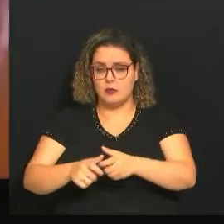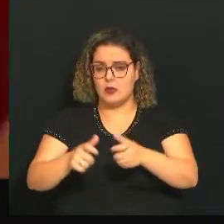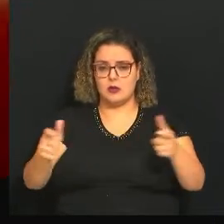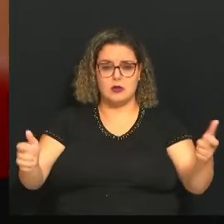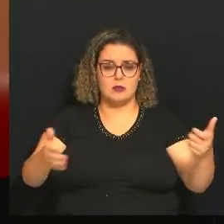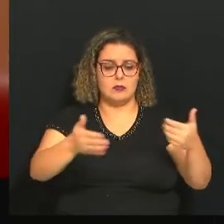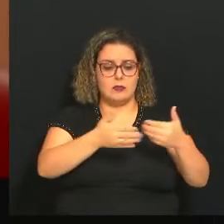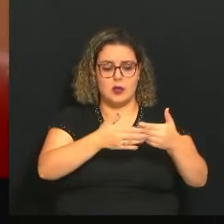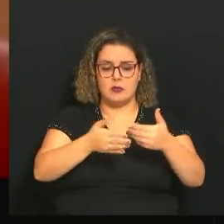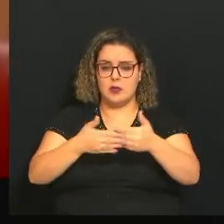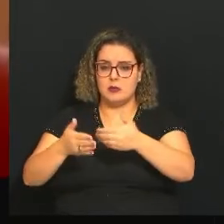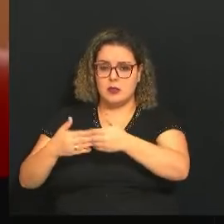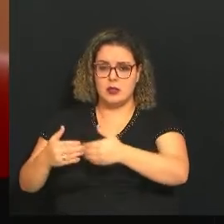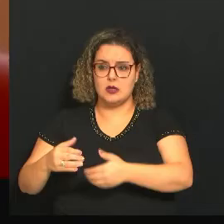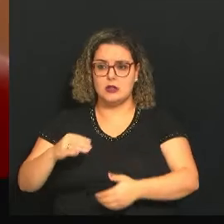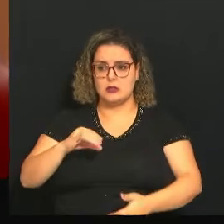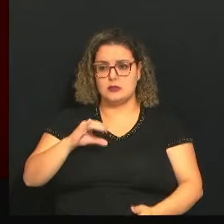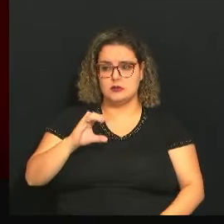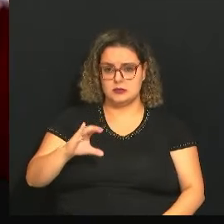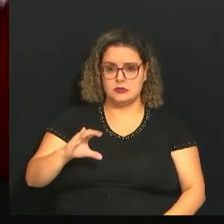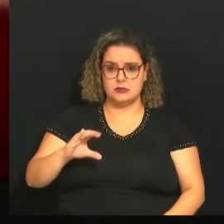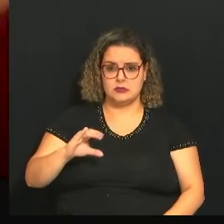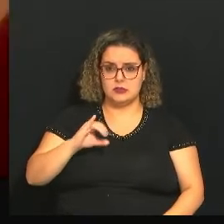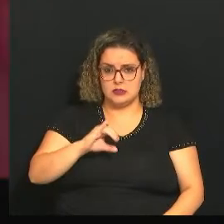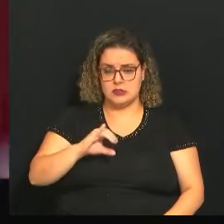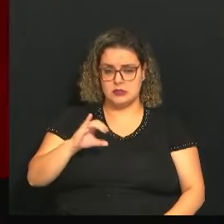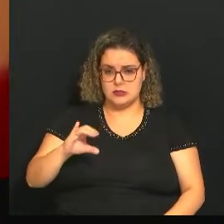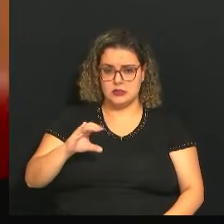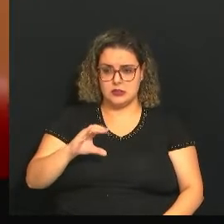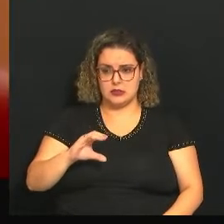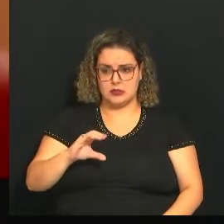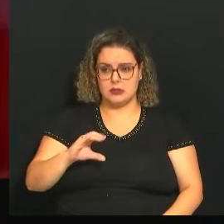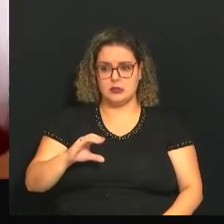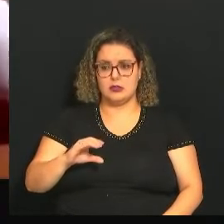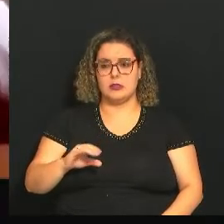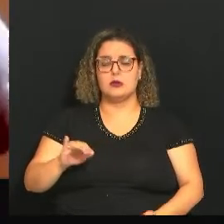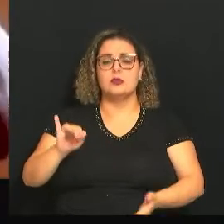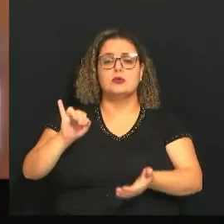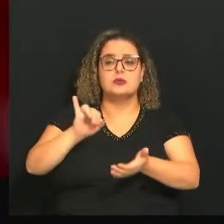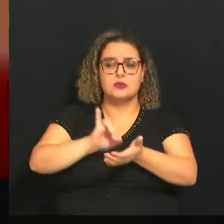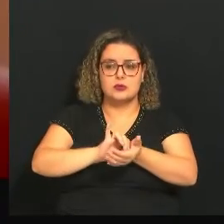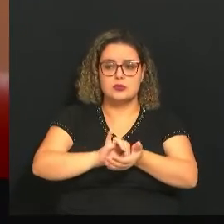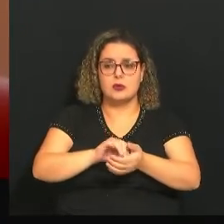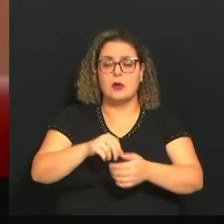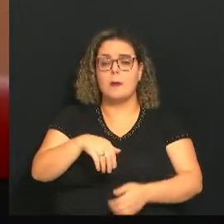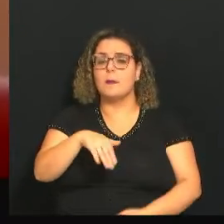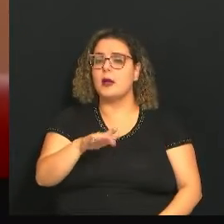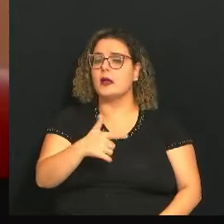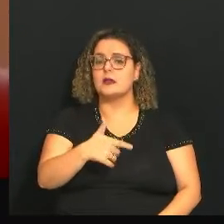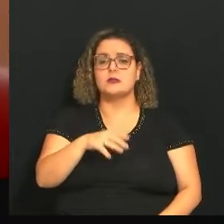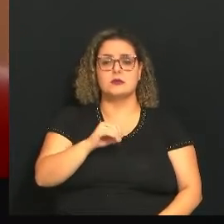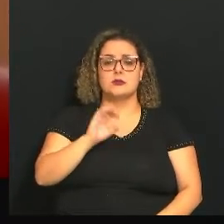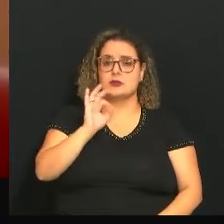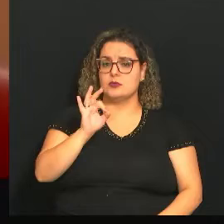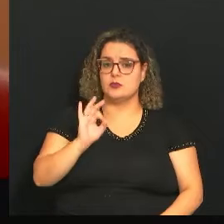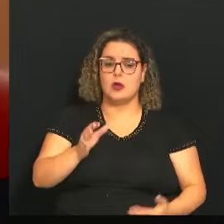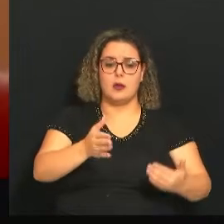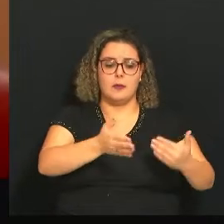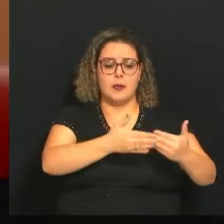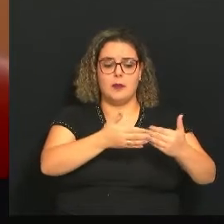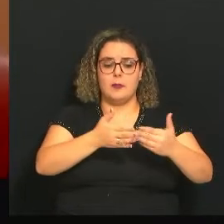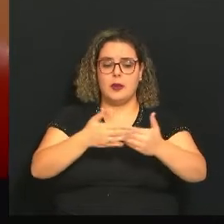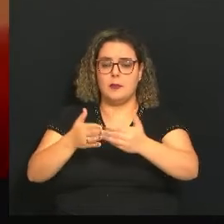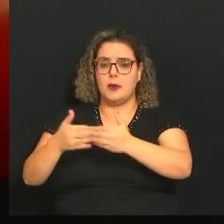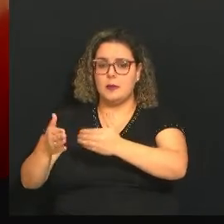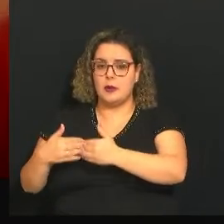A própria SIC fez um pronunciamento essa semana que o centro está com mais de 20% dos comércios fechados.